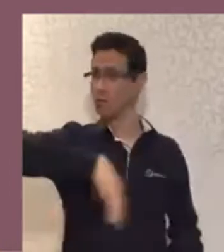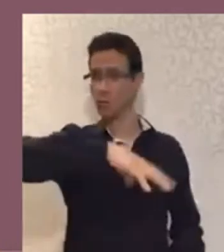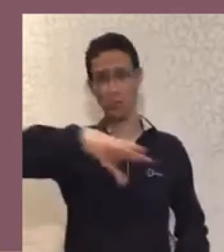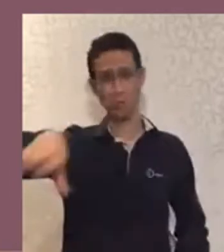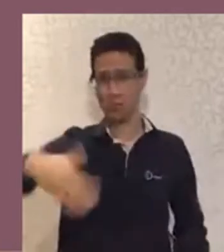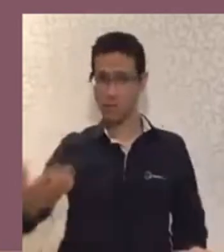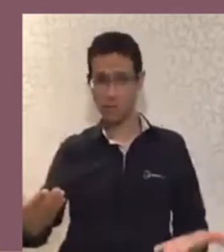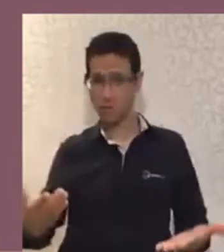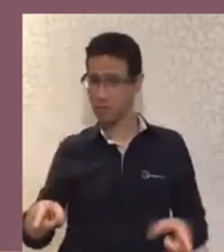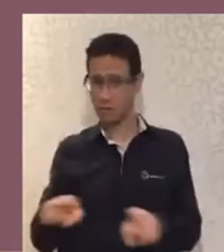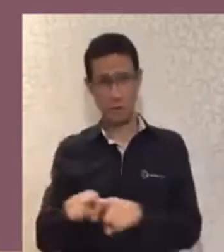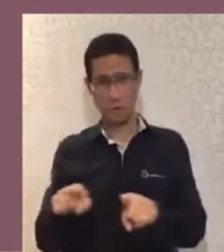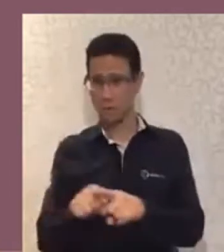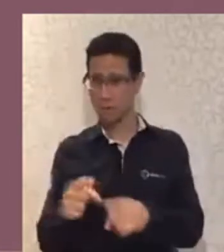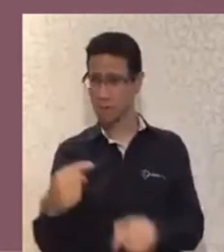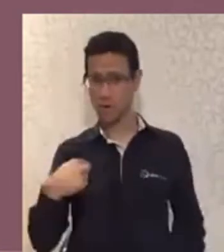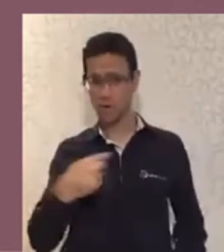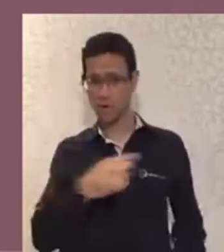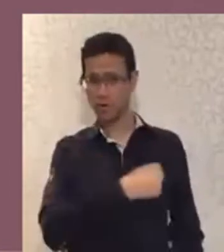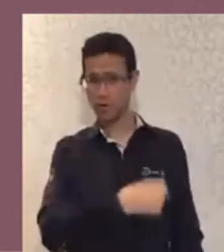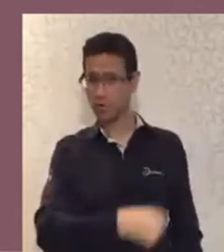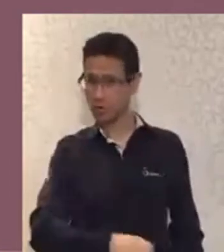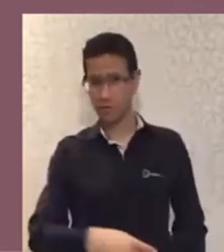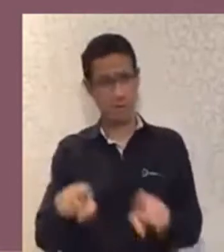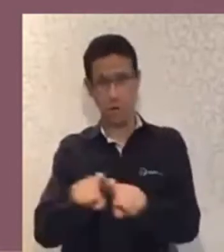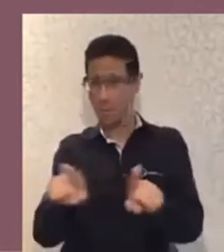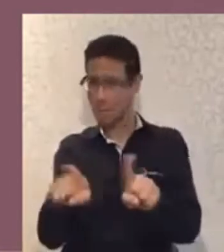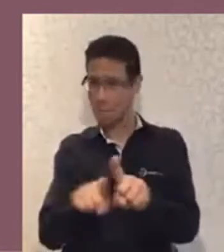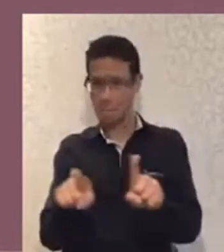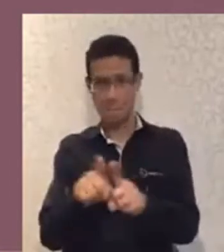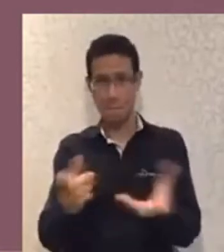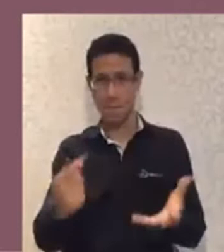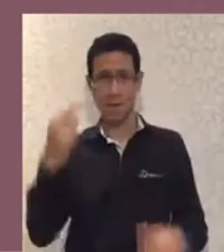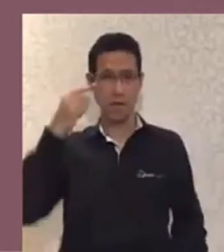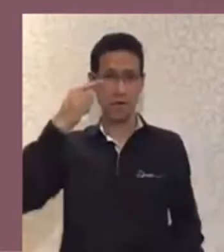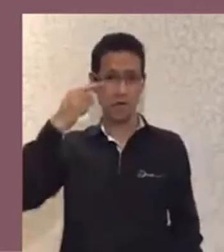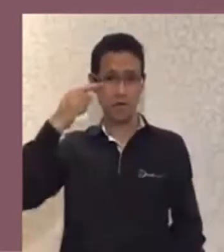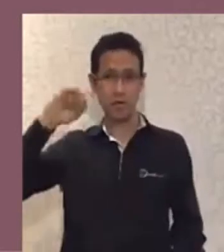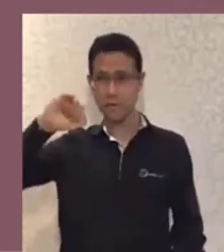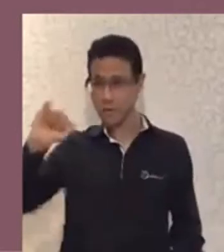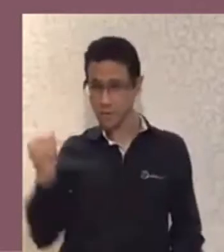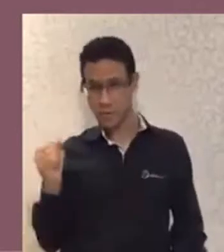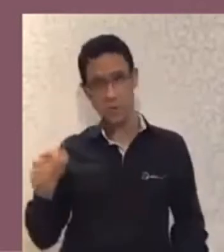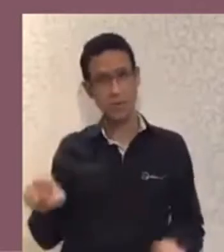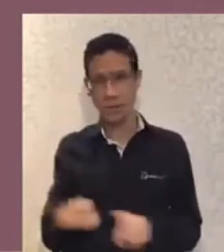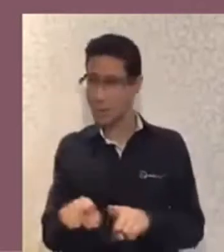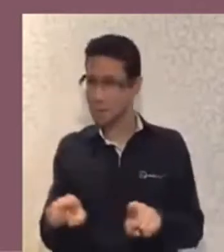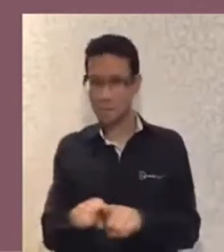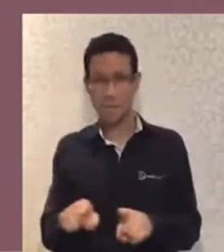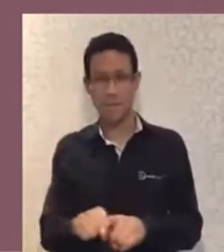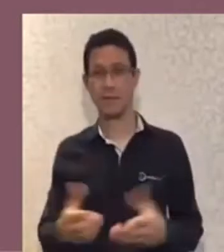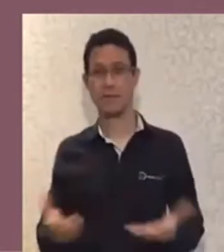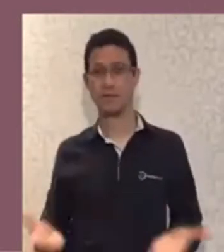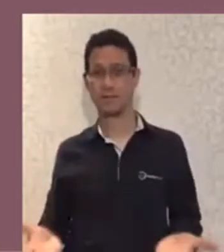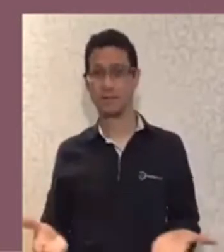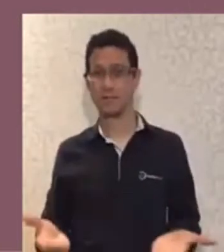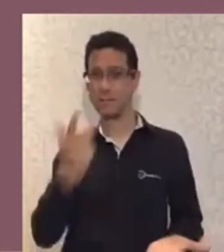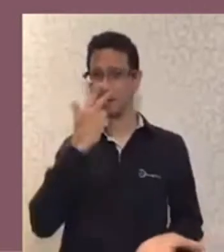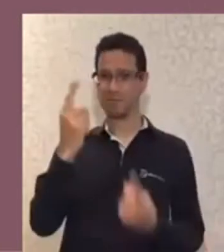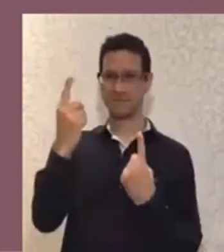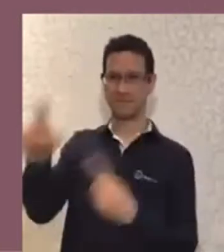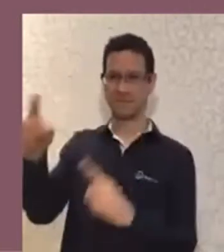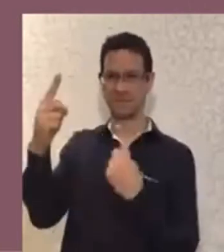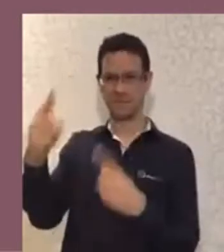dos japoneses, e quando me diziam isso, e não diziam assim quase que atacando, né? Vocês